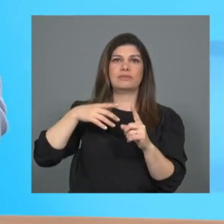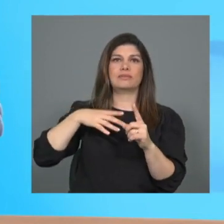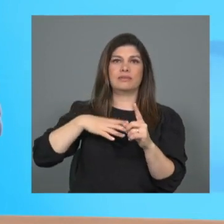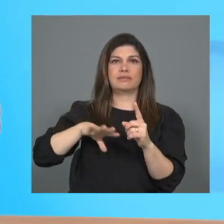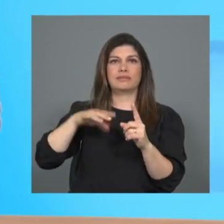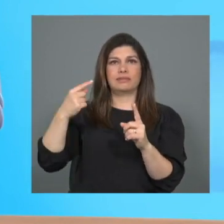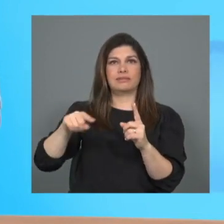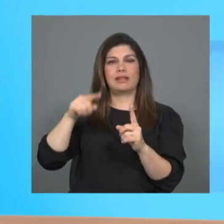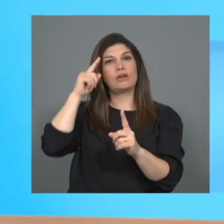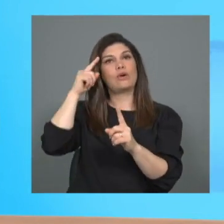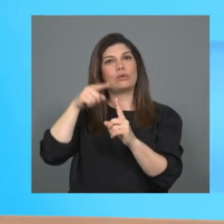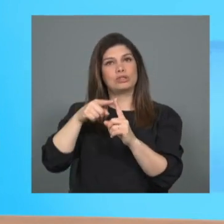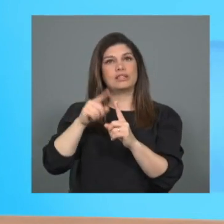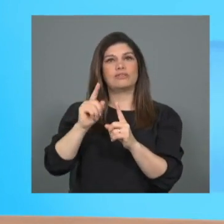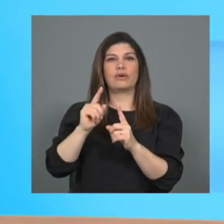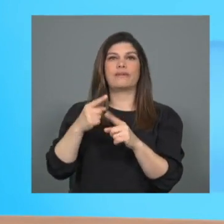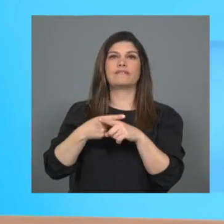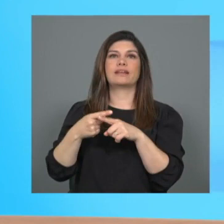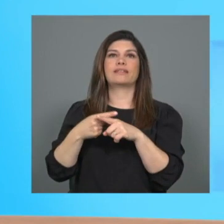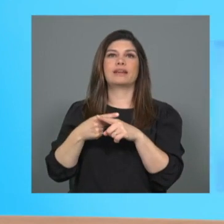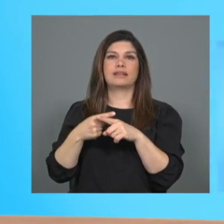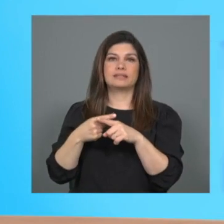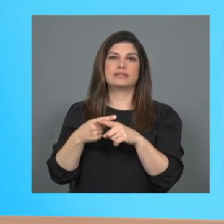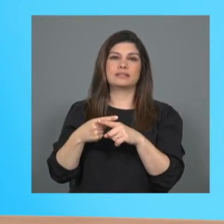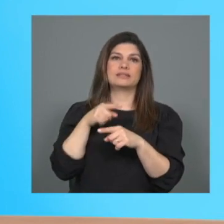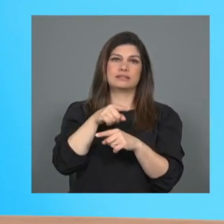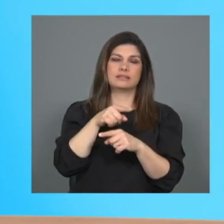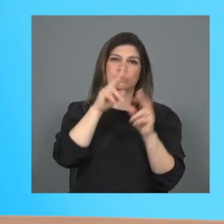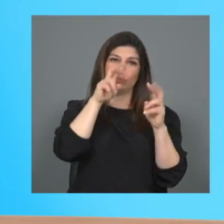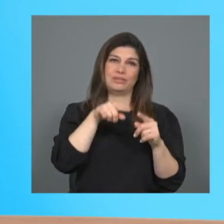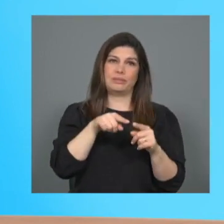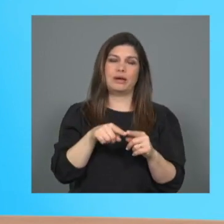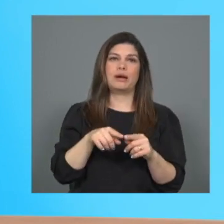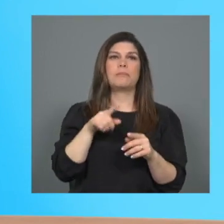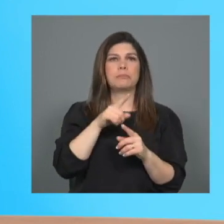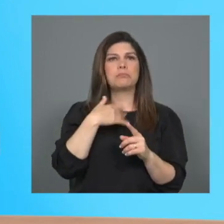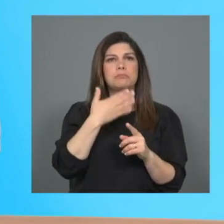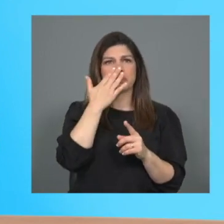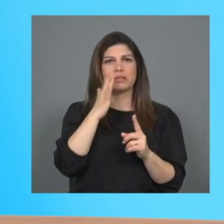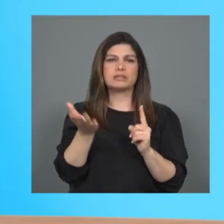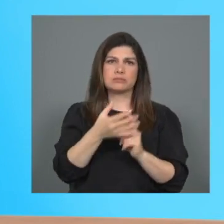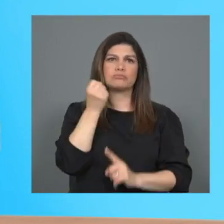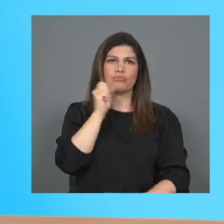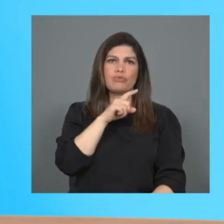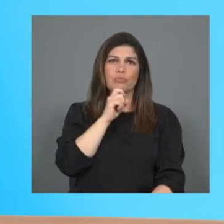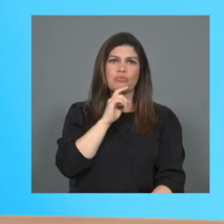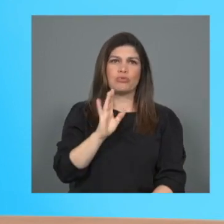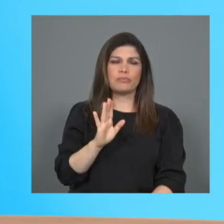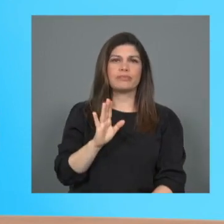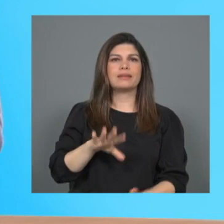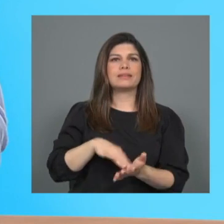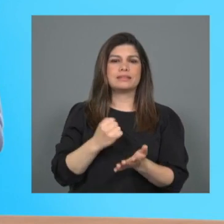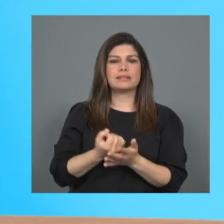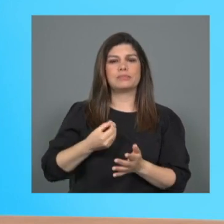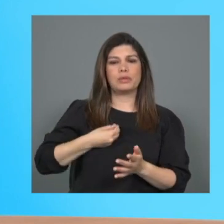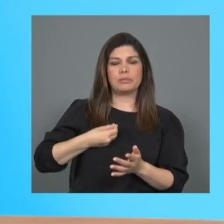de reavivar o interesse pela Amoris Laetitia, e eu penso que isso foi conseguido. Há sempre aqui a preocupação de, durante